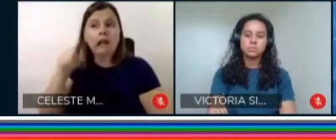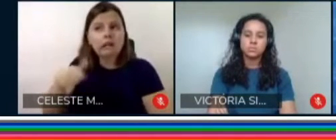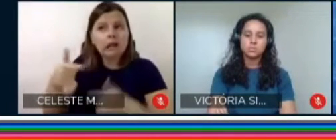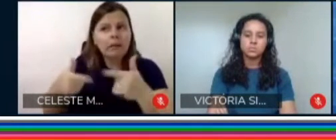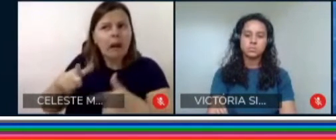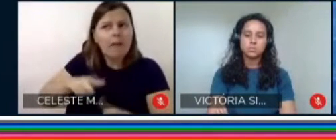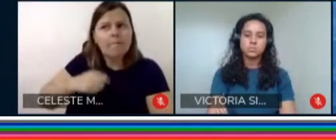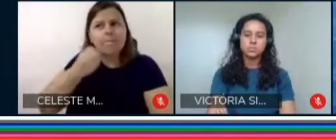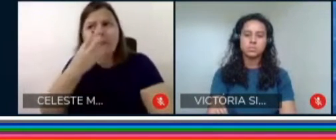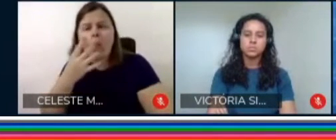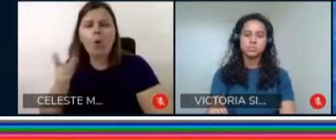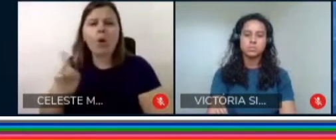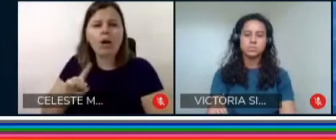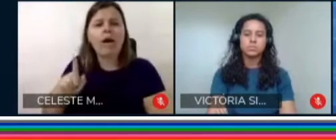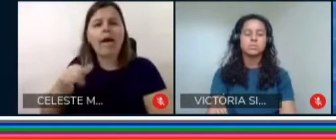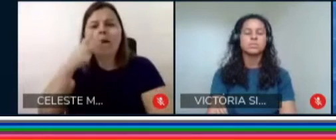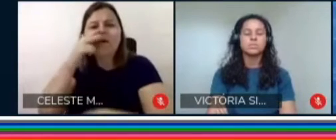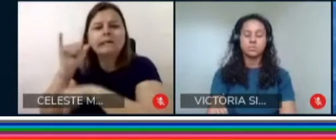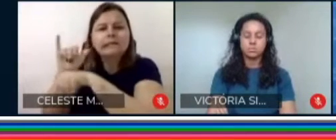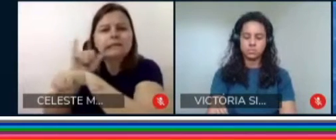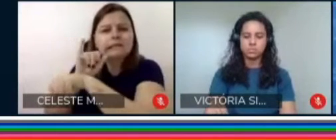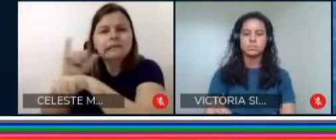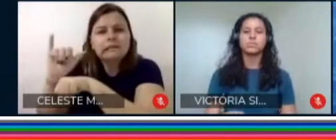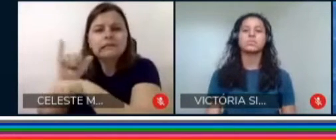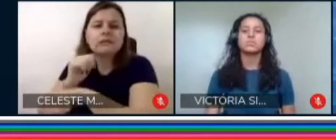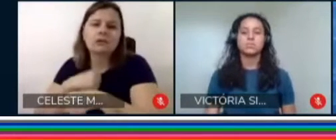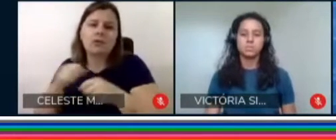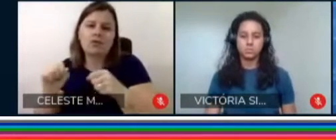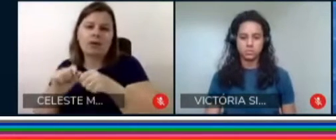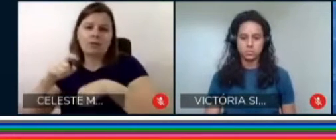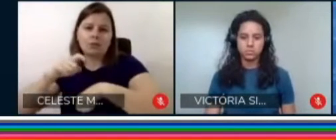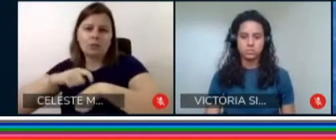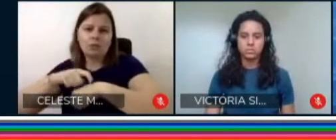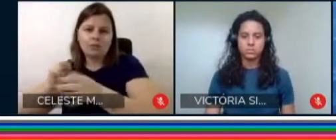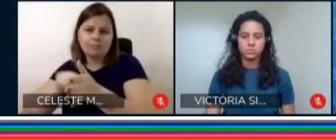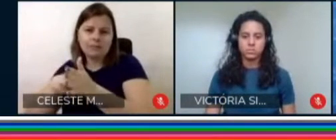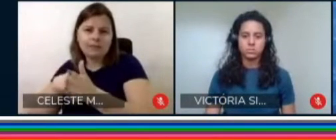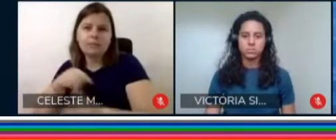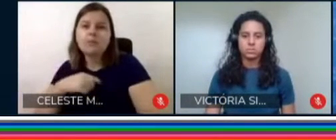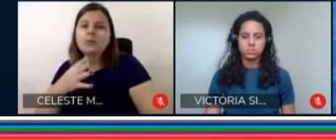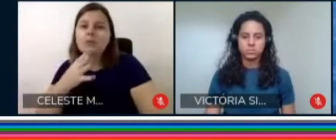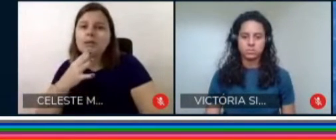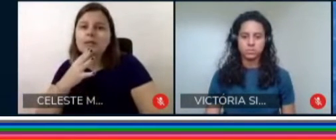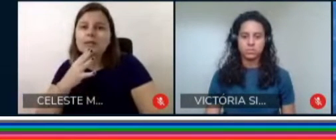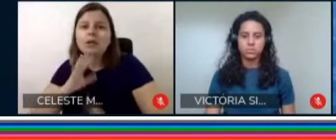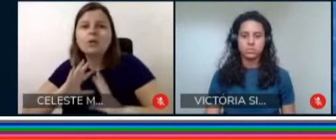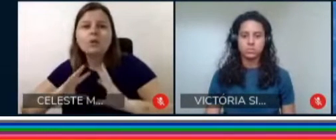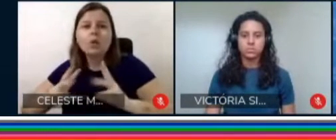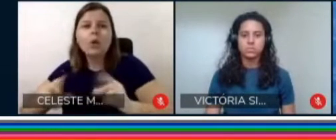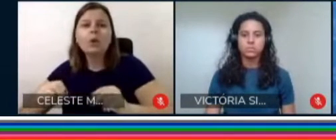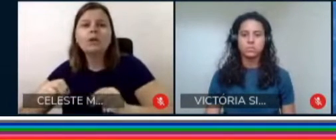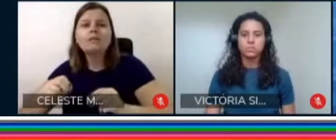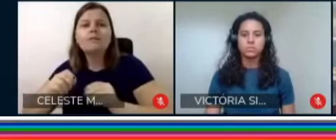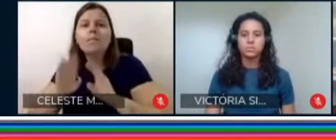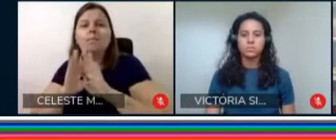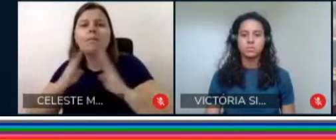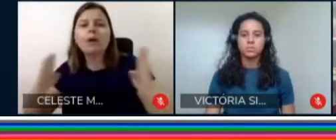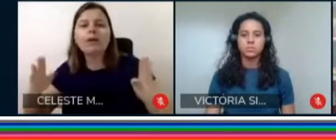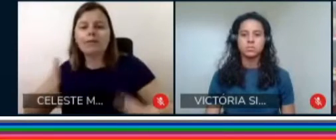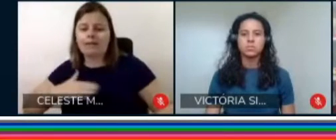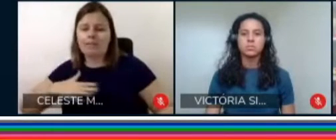pequenos macetes que eu posso ir fazendo durante a minha pesquisa para conhecer a bibliografia da minha área, tá?